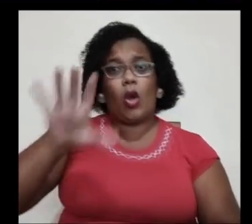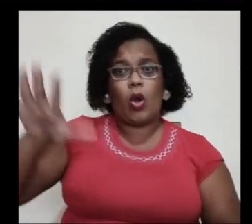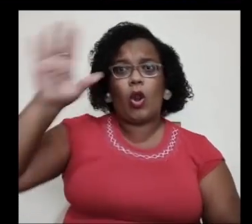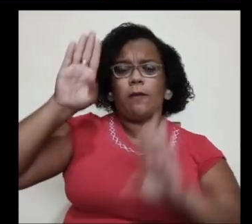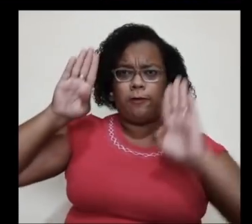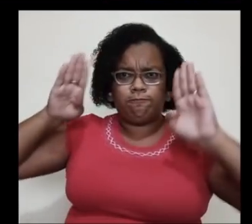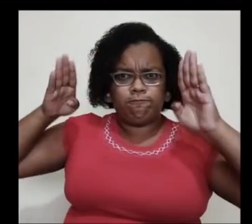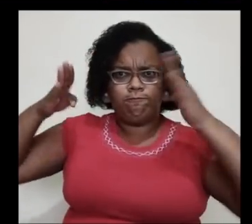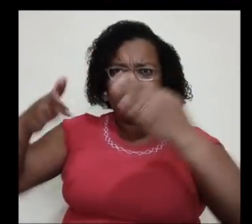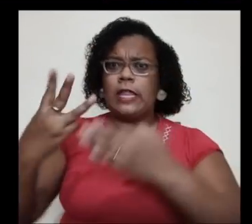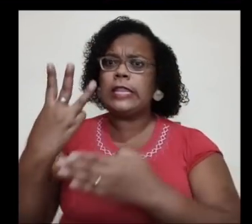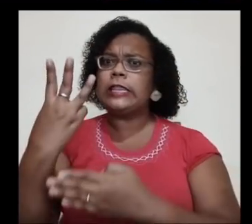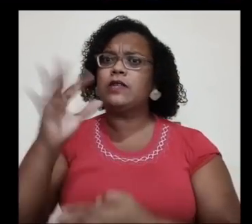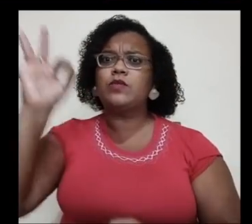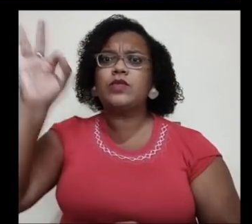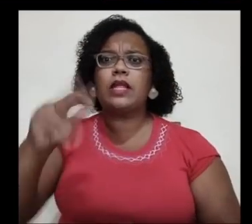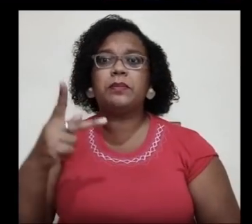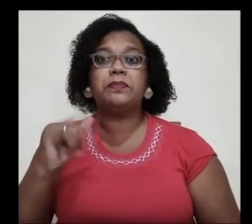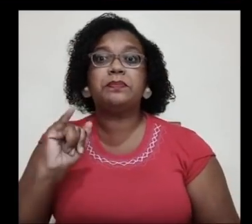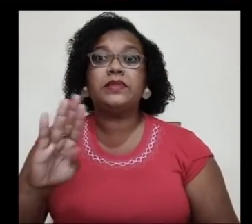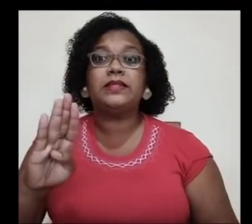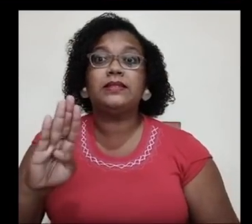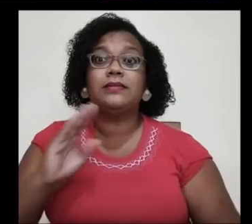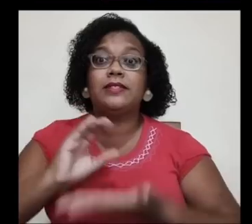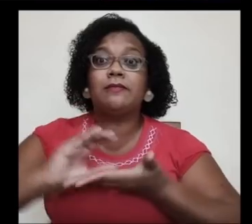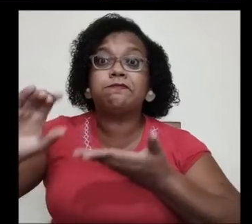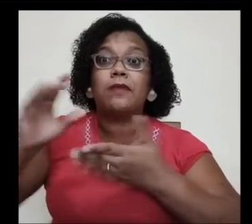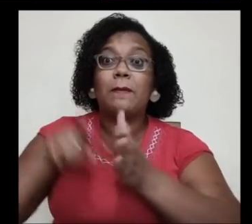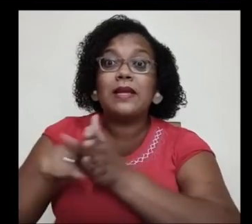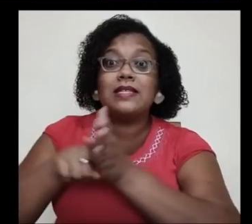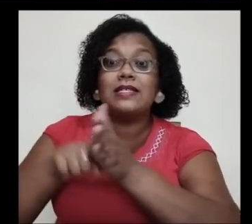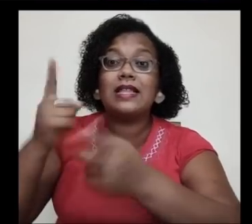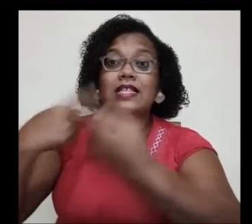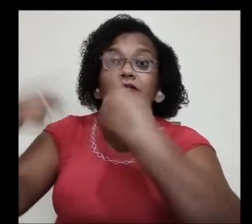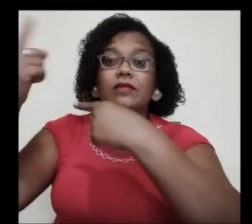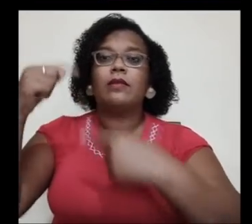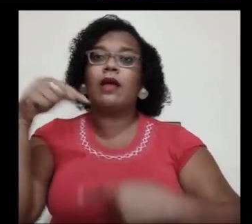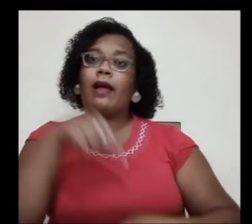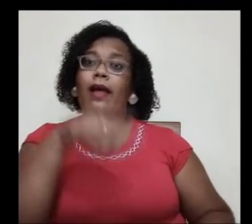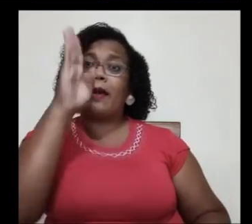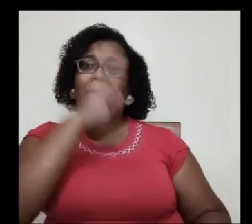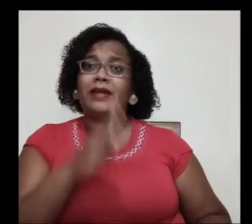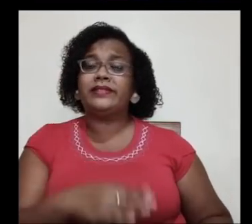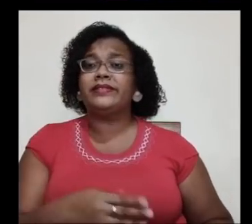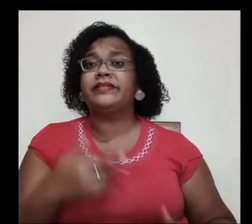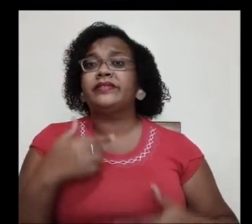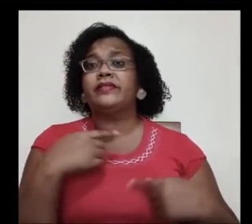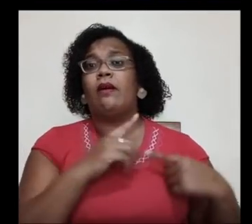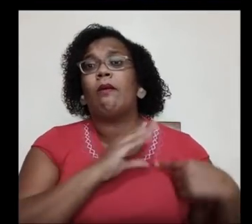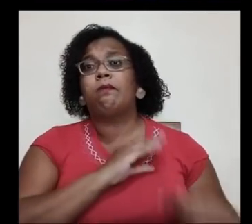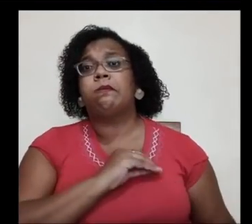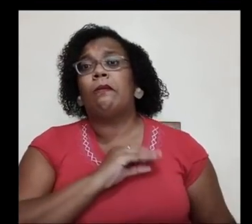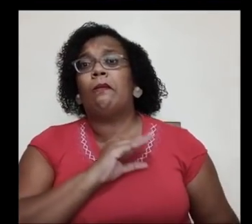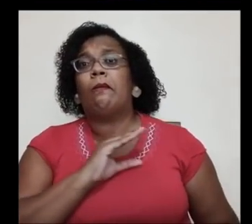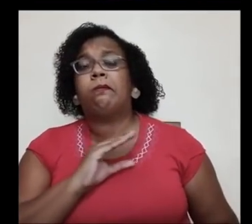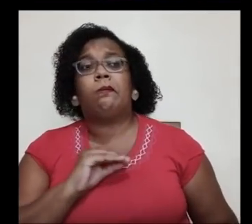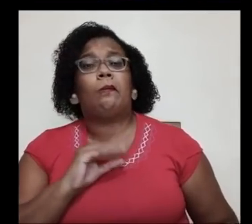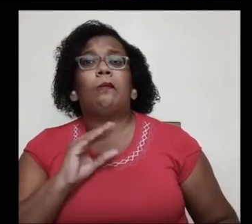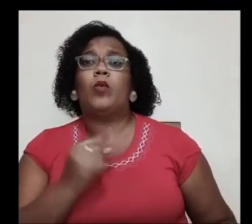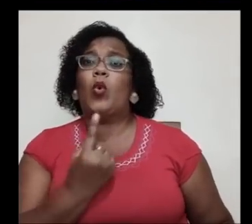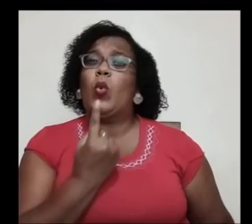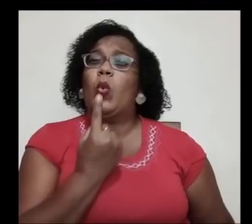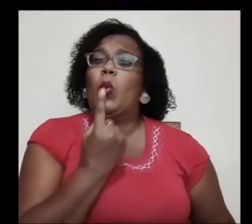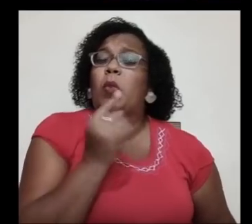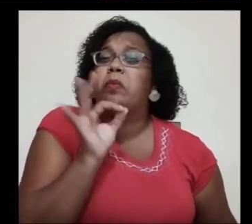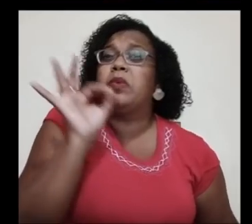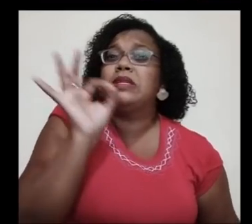está patinando nas proximidades do 1%, e sendo que uma parcela significativa desse recurso, maior, a maior parte,